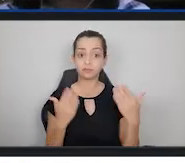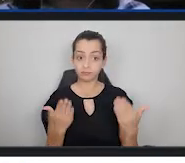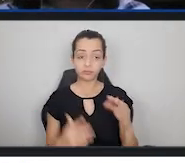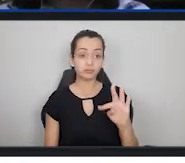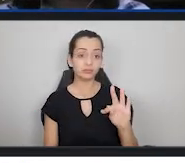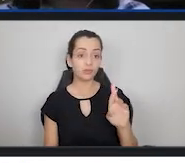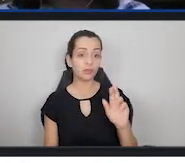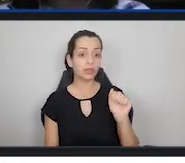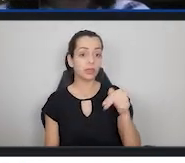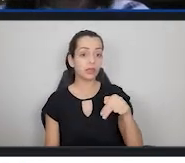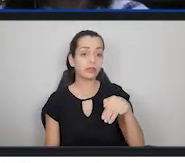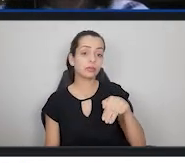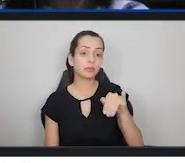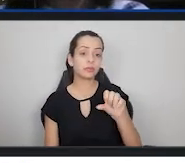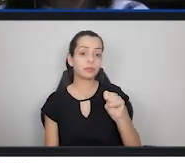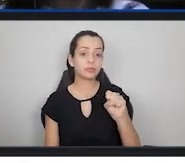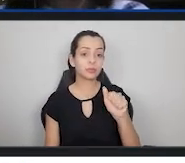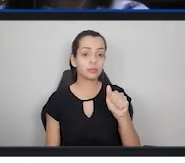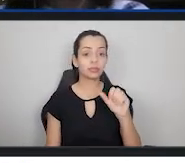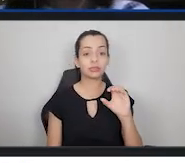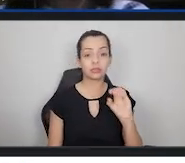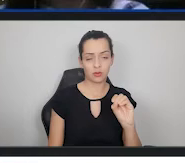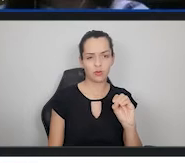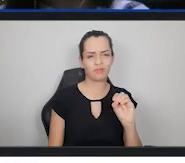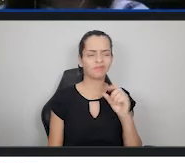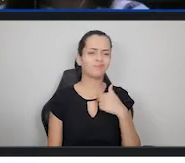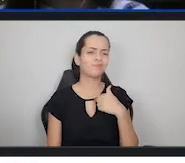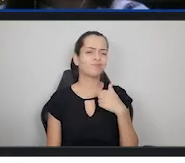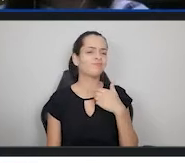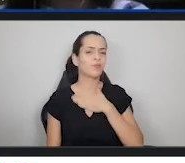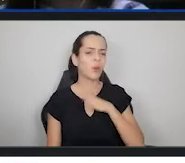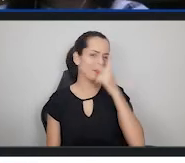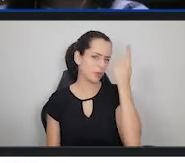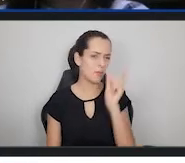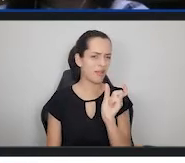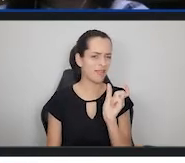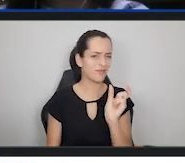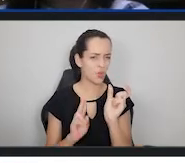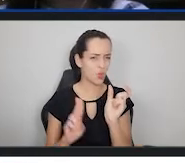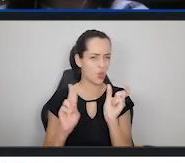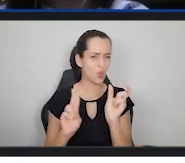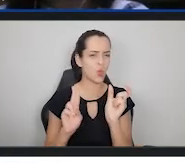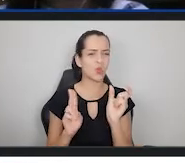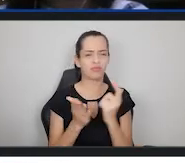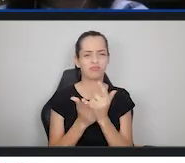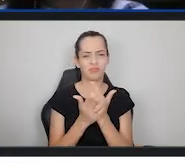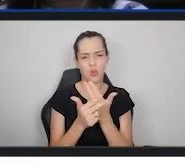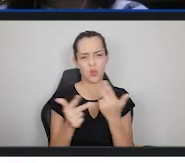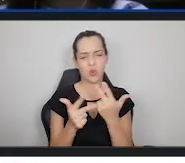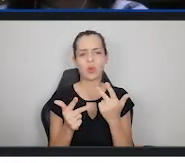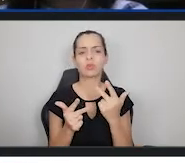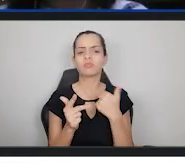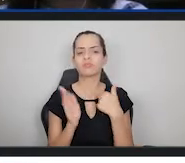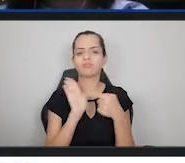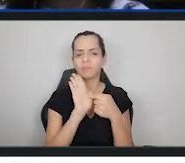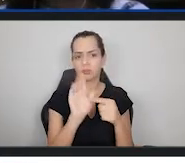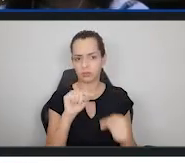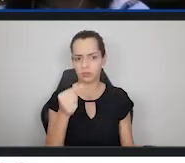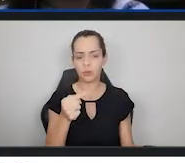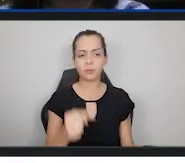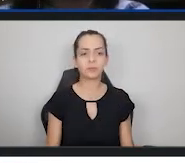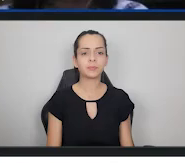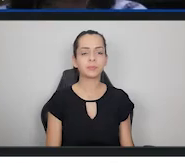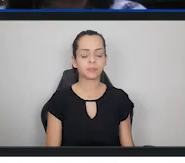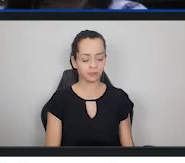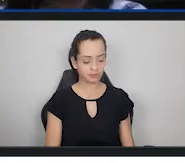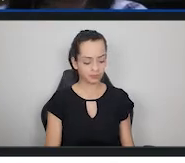entrega. Bom, geração. A transmissão, ela compreende, eu não gosto muito do termo que o pessoal usa na literatura, porque eu vou